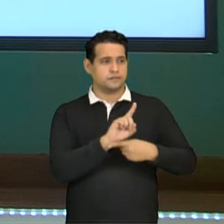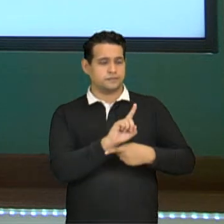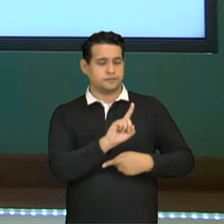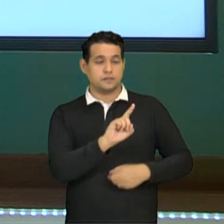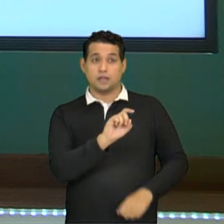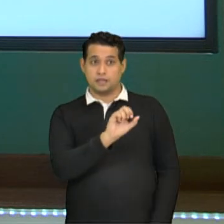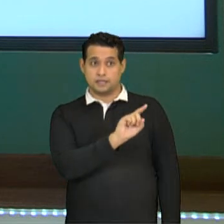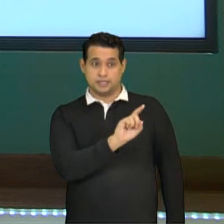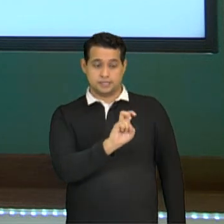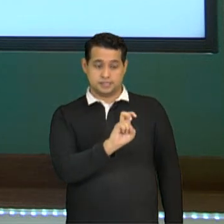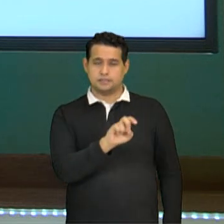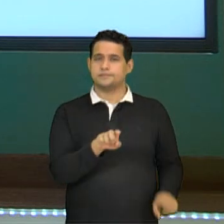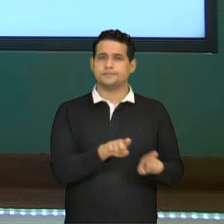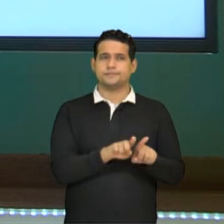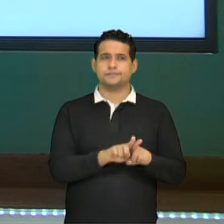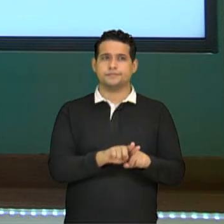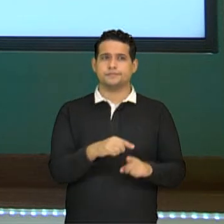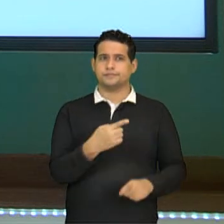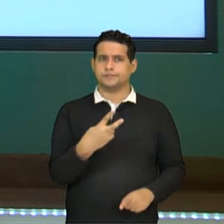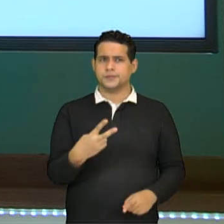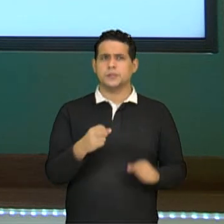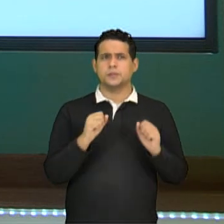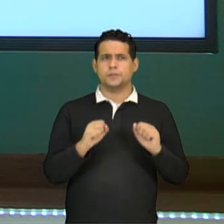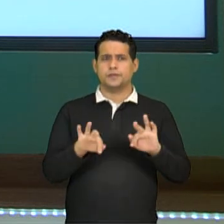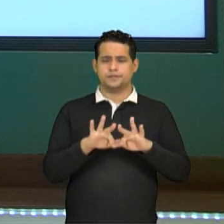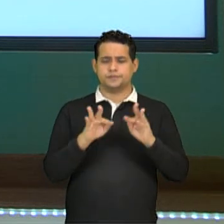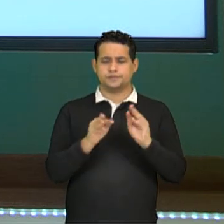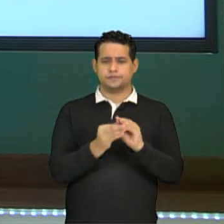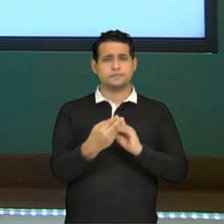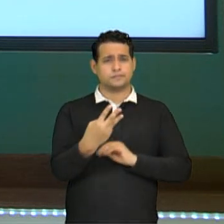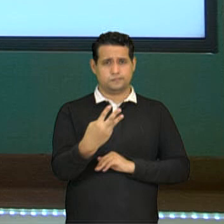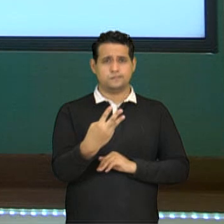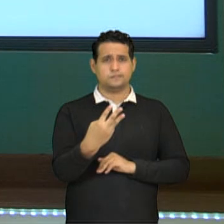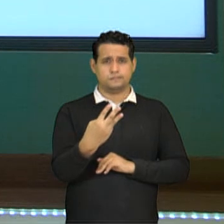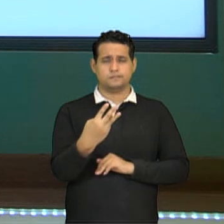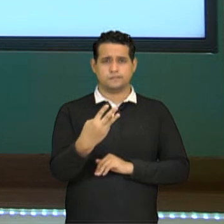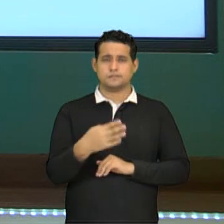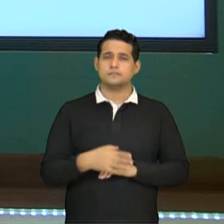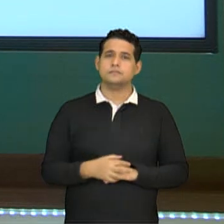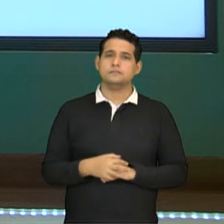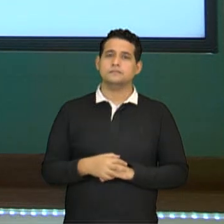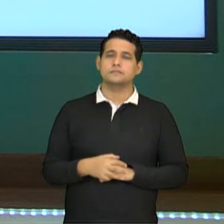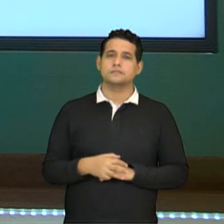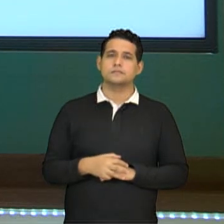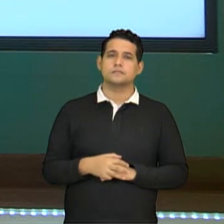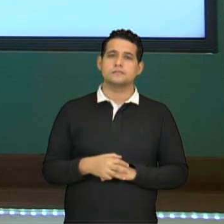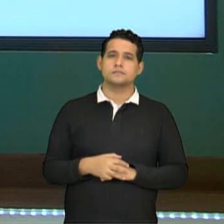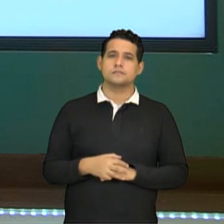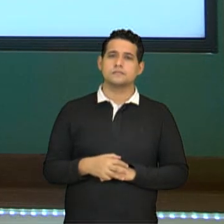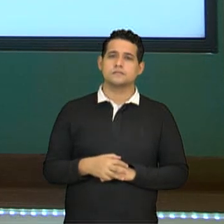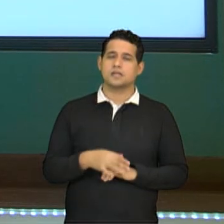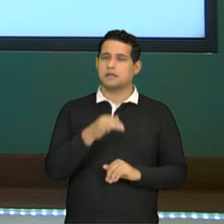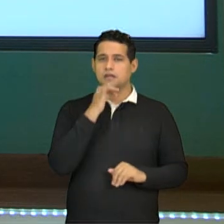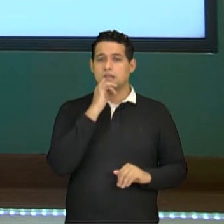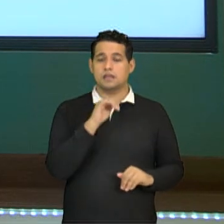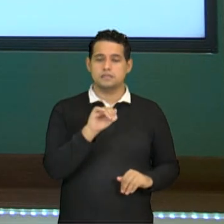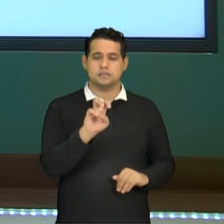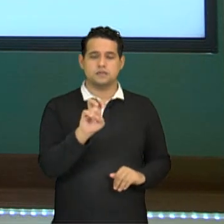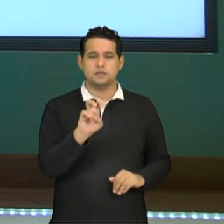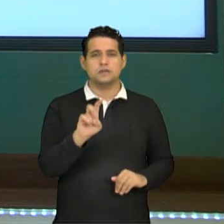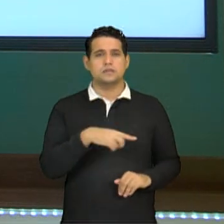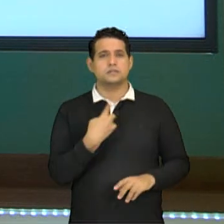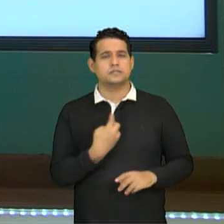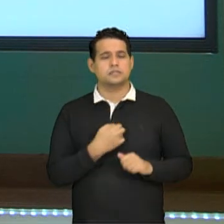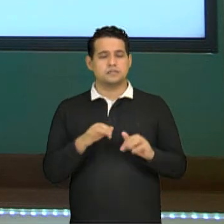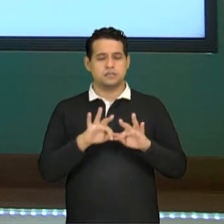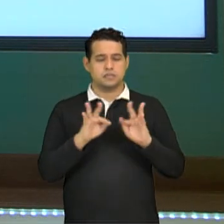e 12, nós poderíamos simplificar por 3. E depois, né, como aqui ficaria 5, a gente